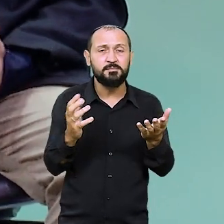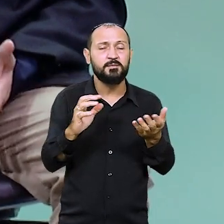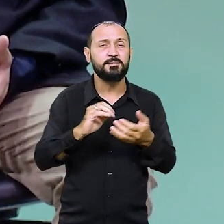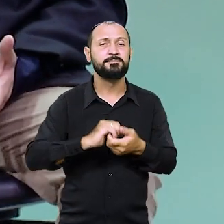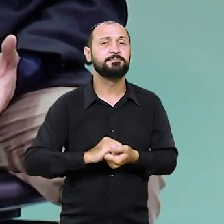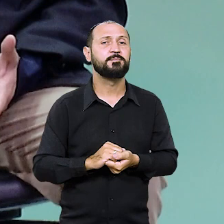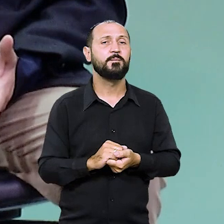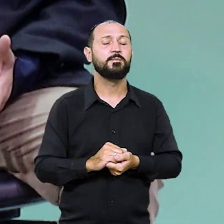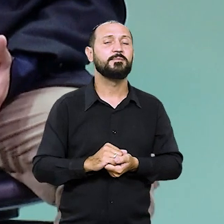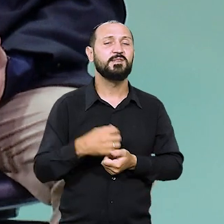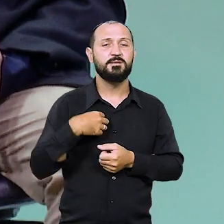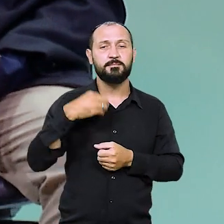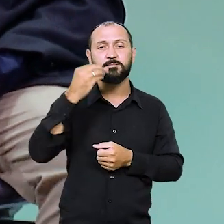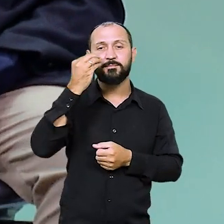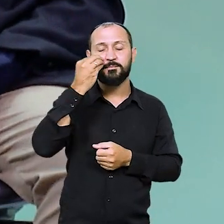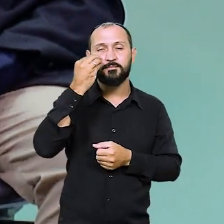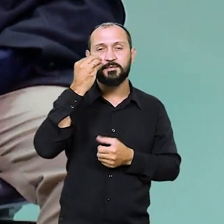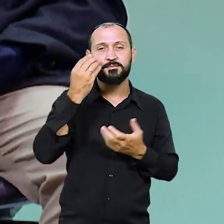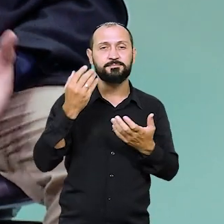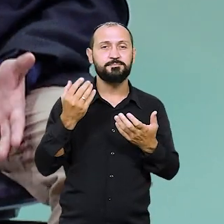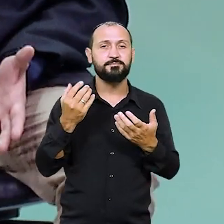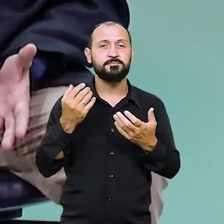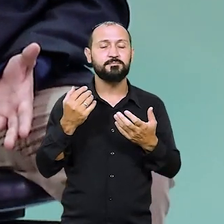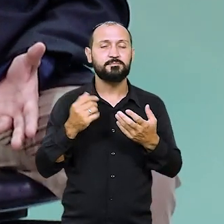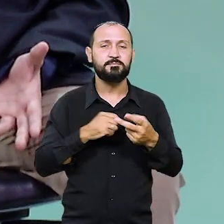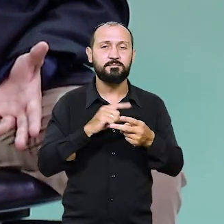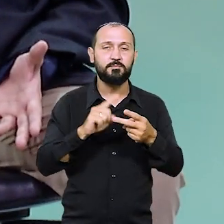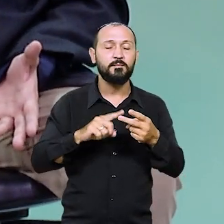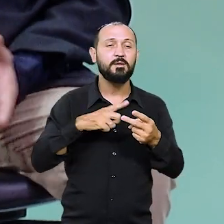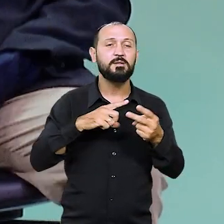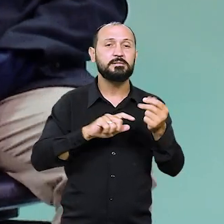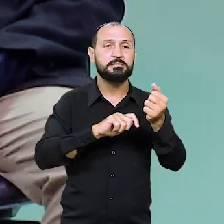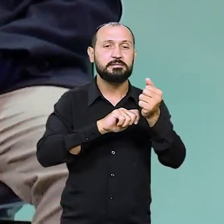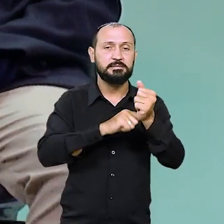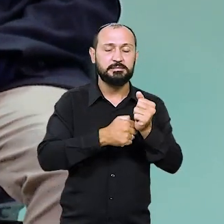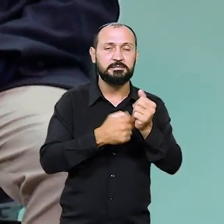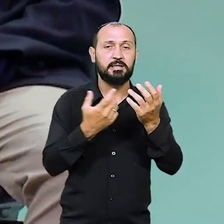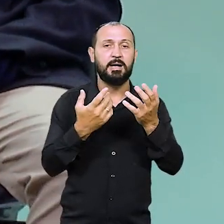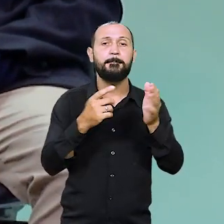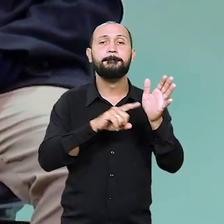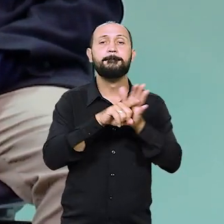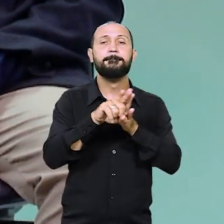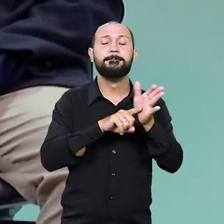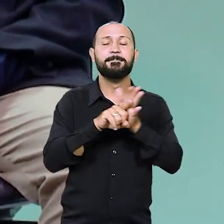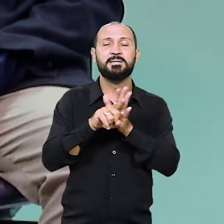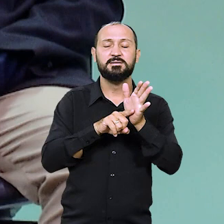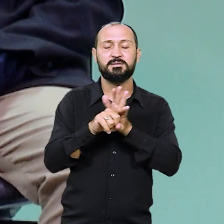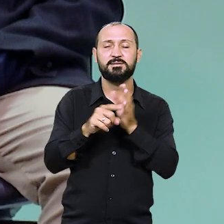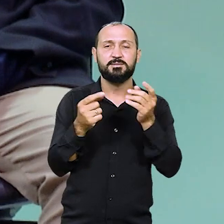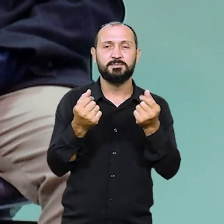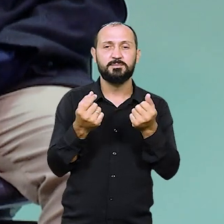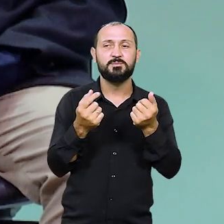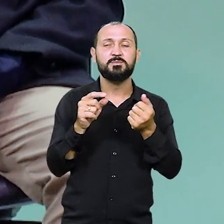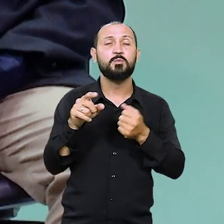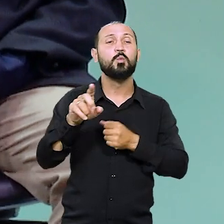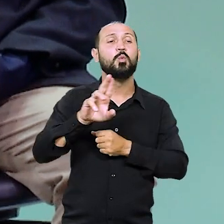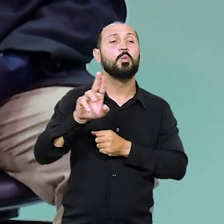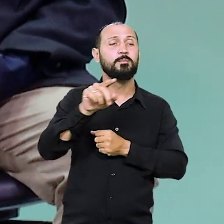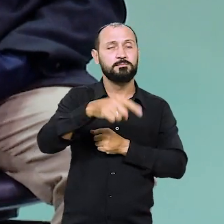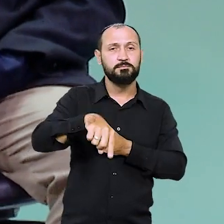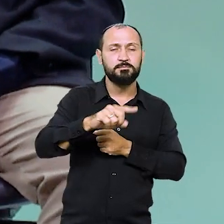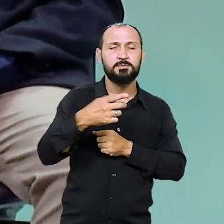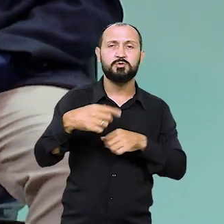nada, nenhum valor ali a ser bloqueado e transferido para o credor, então tenta-se, em segundo caso,